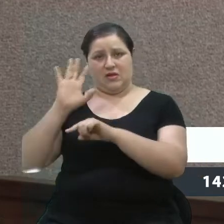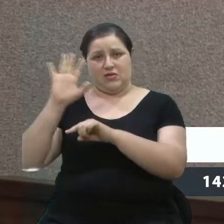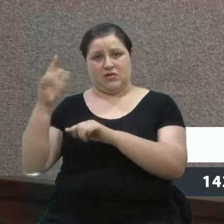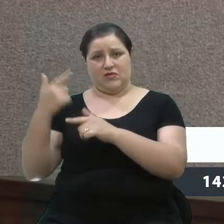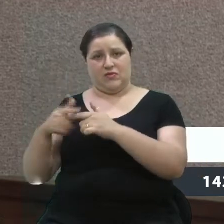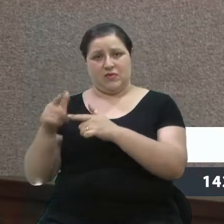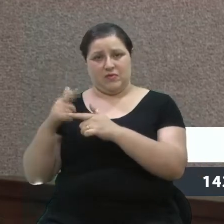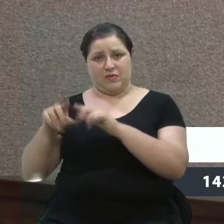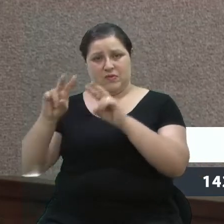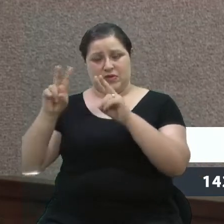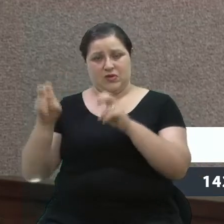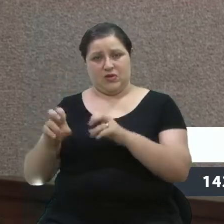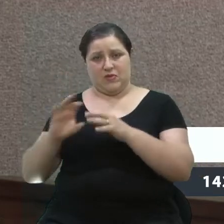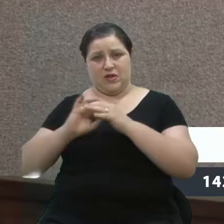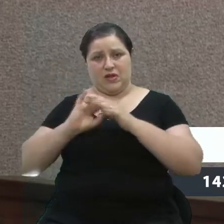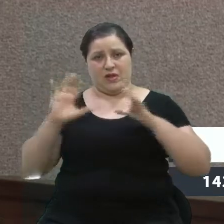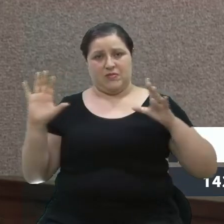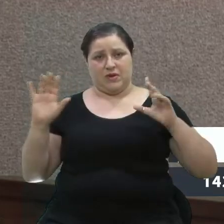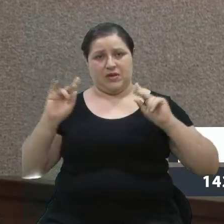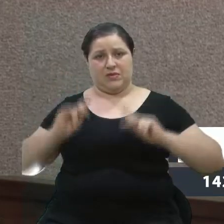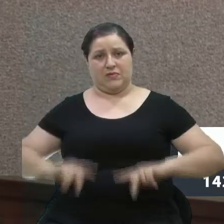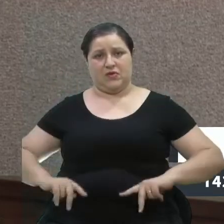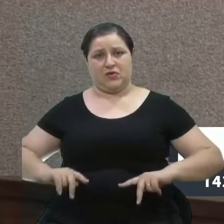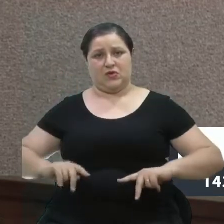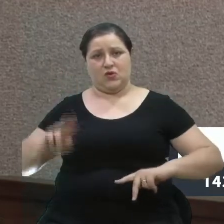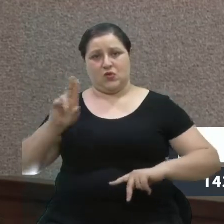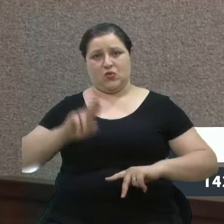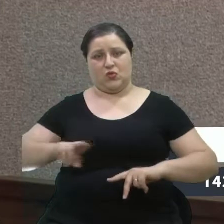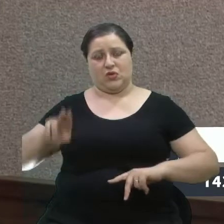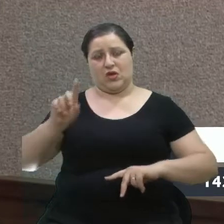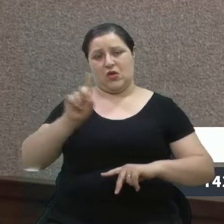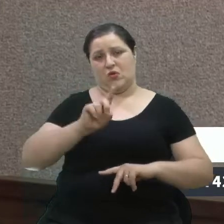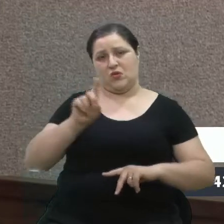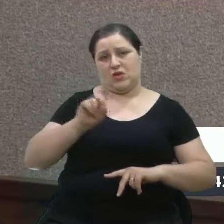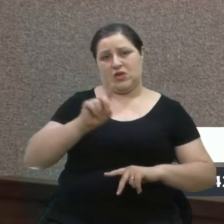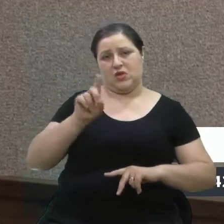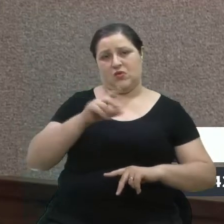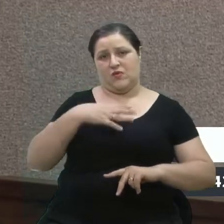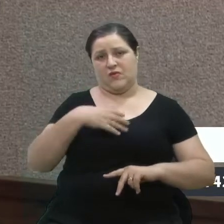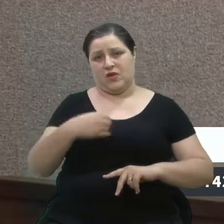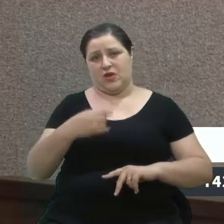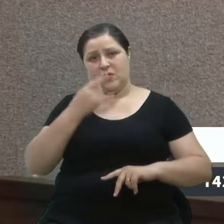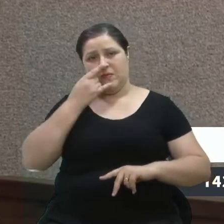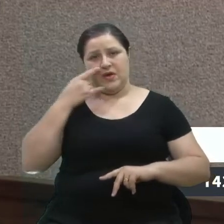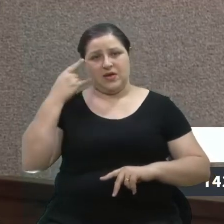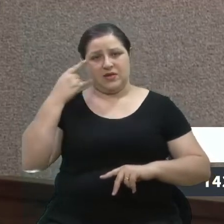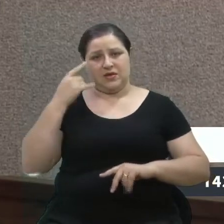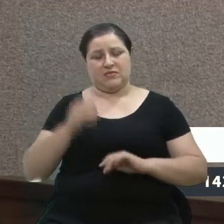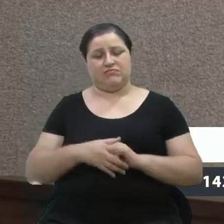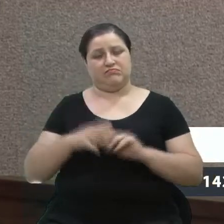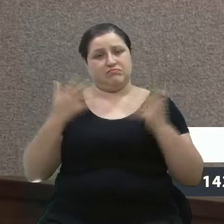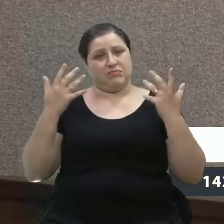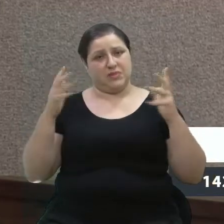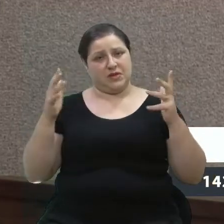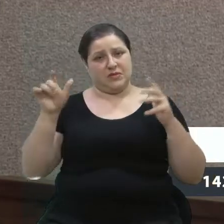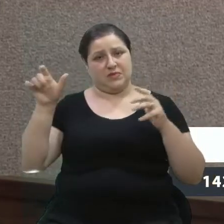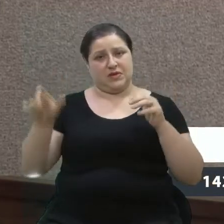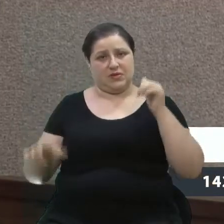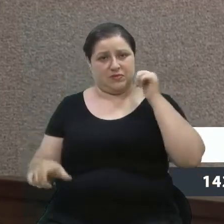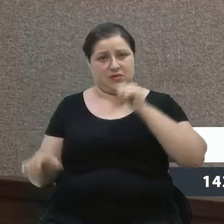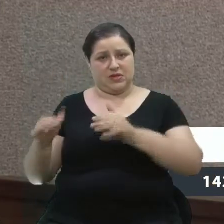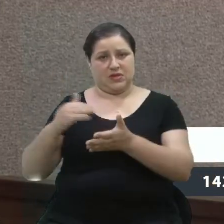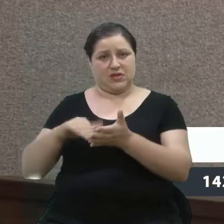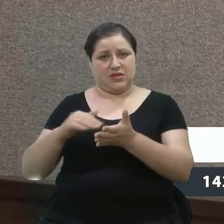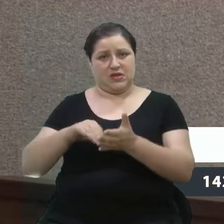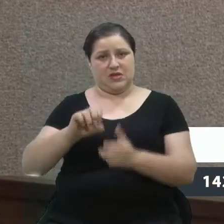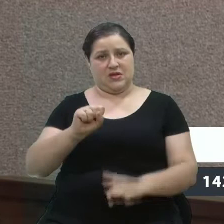da questão da liberdade das pessoas usarem ou não os seus filhos a máscara. Então eu queria parabenizar de público a secretária